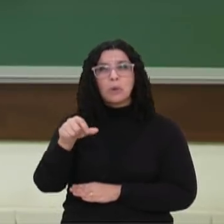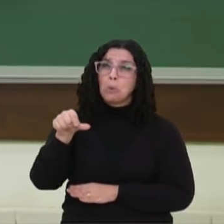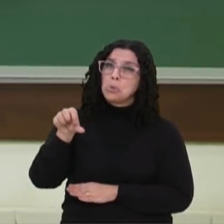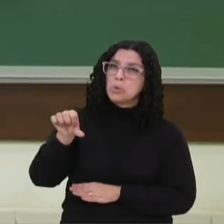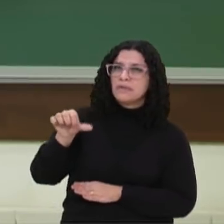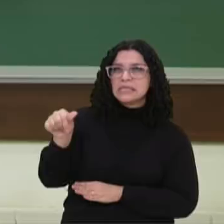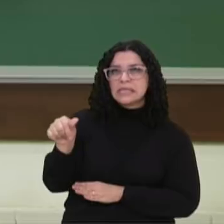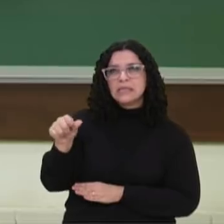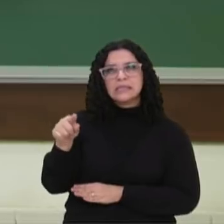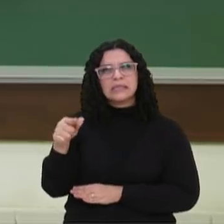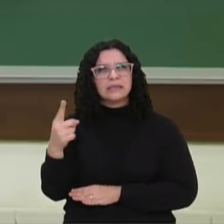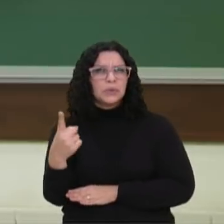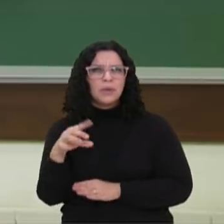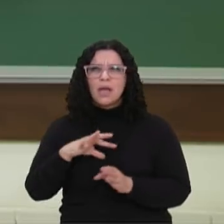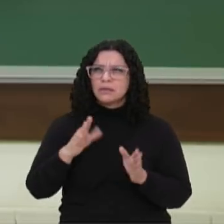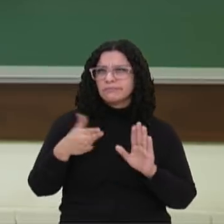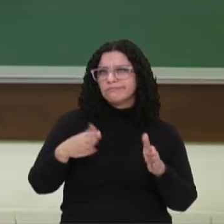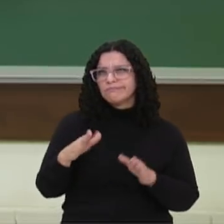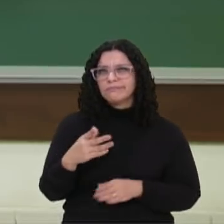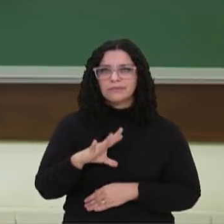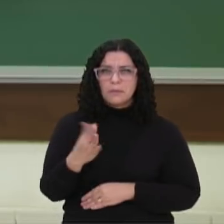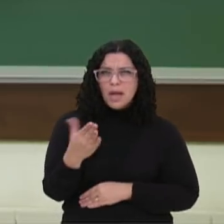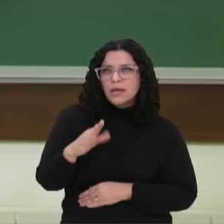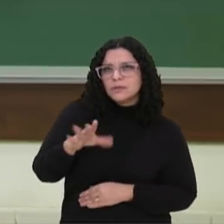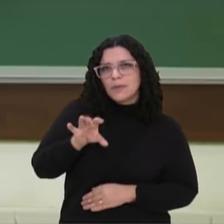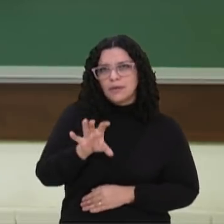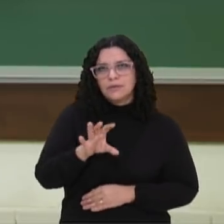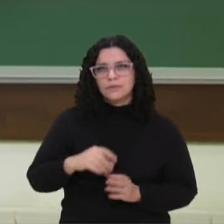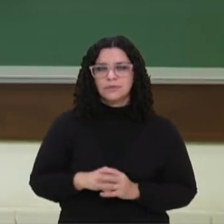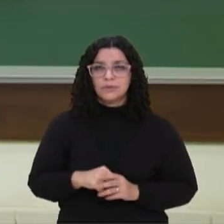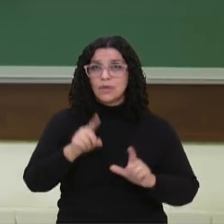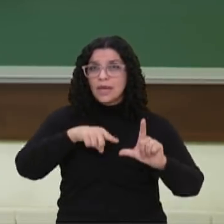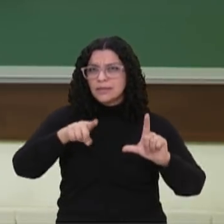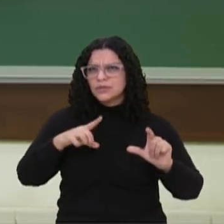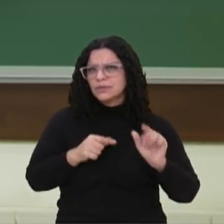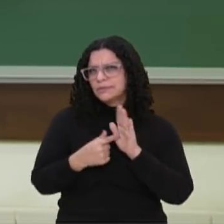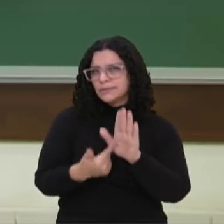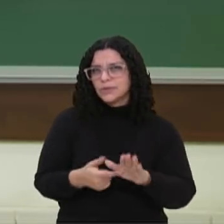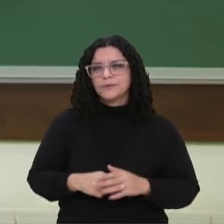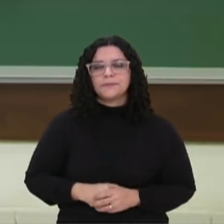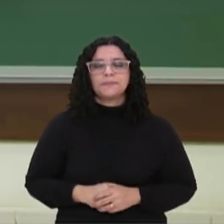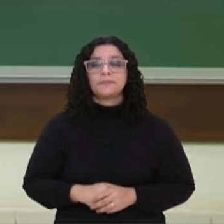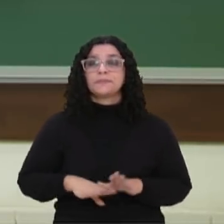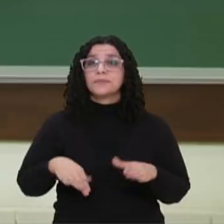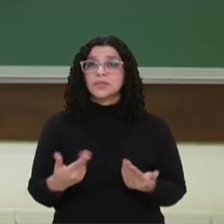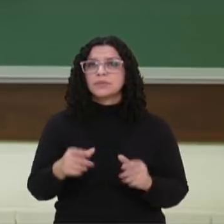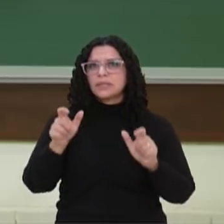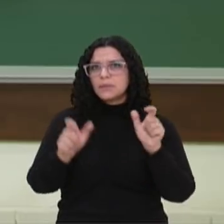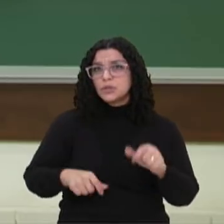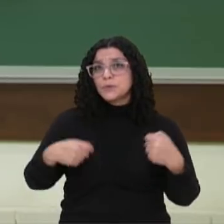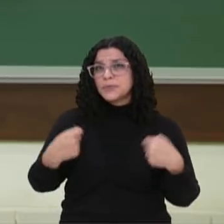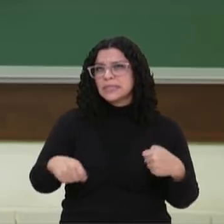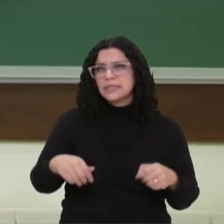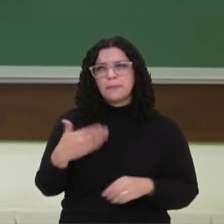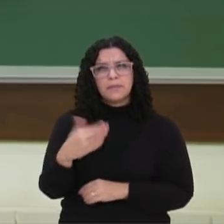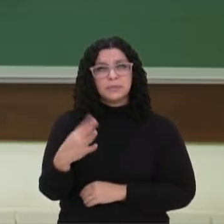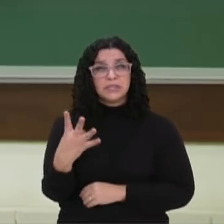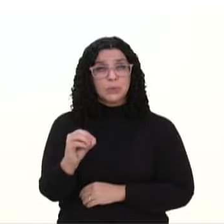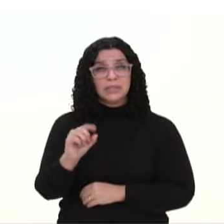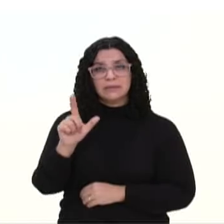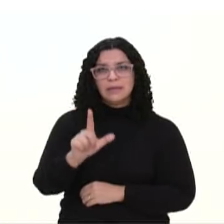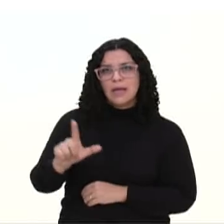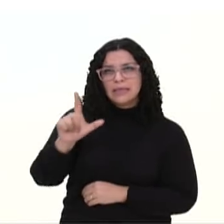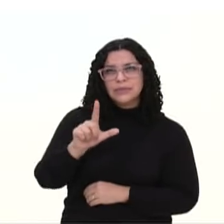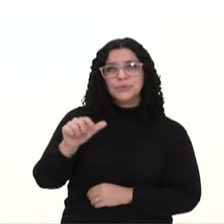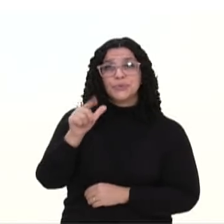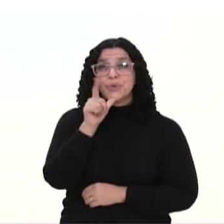97, se for 71, e assim vai, mas está dentro da proposta ali. Então lá, uma pessoa necessita de pelo menos 40